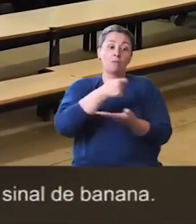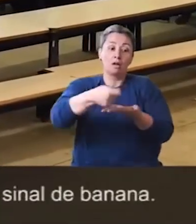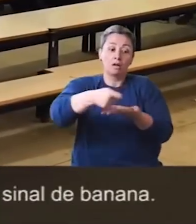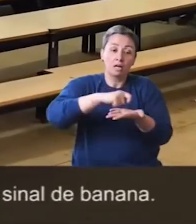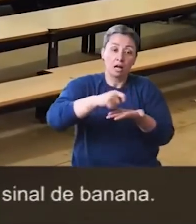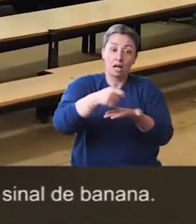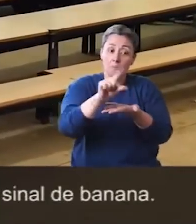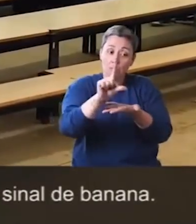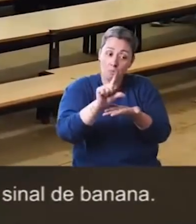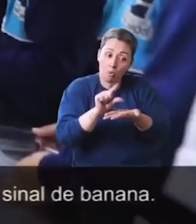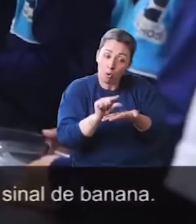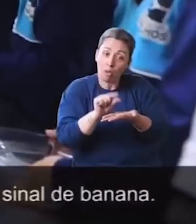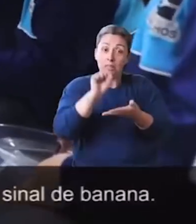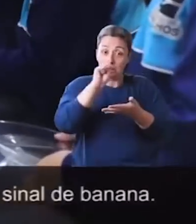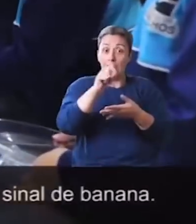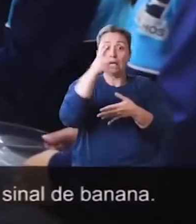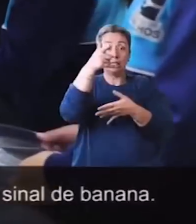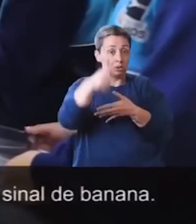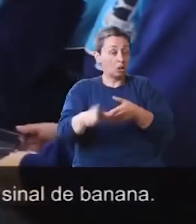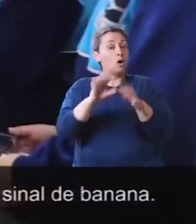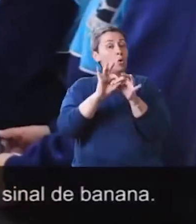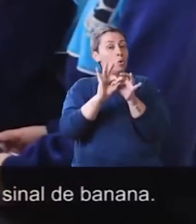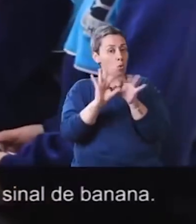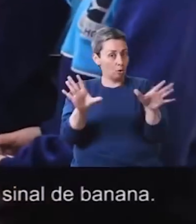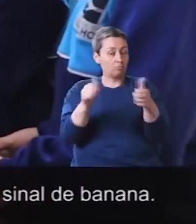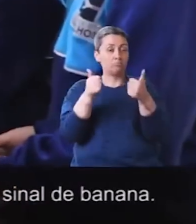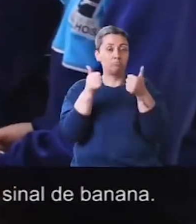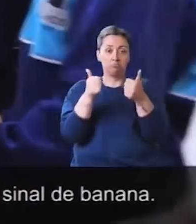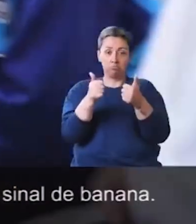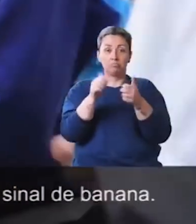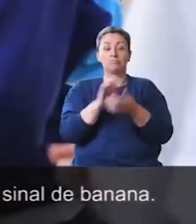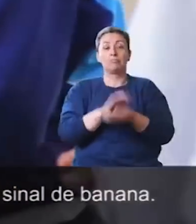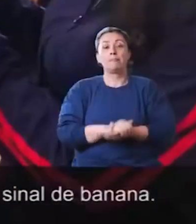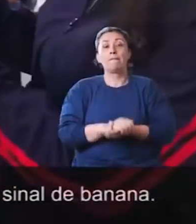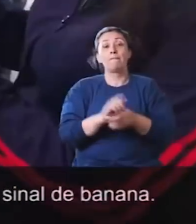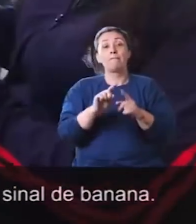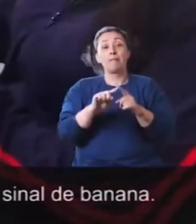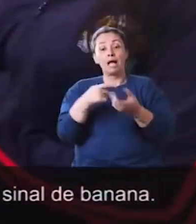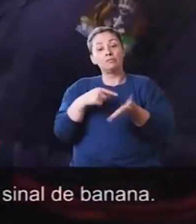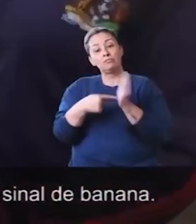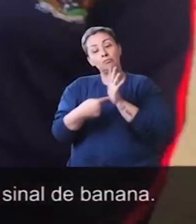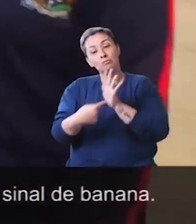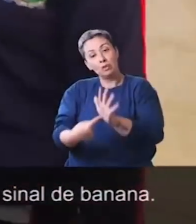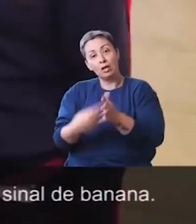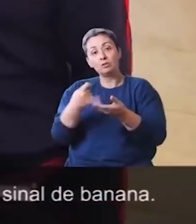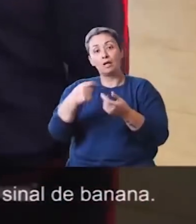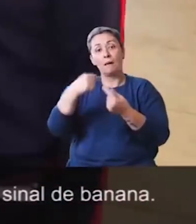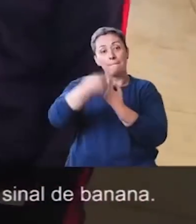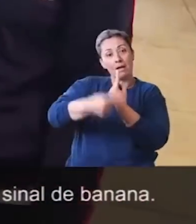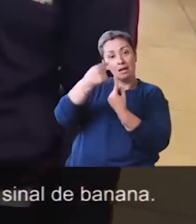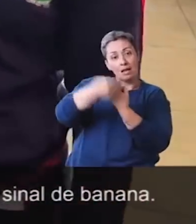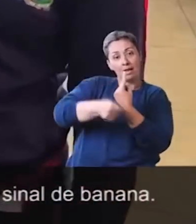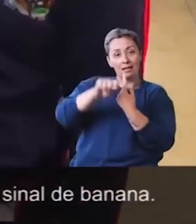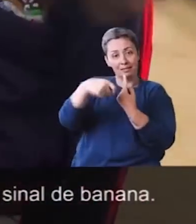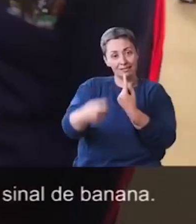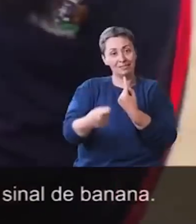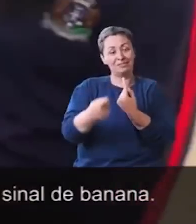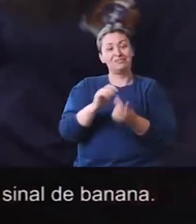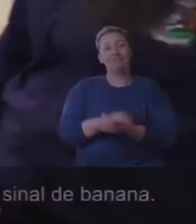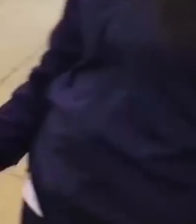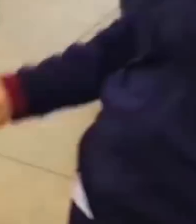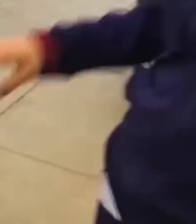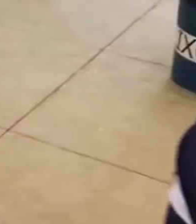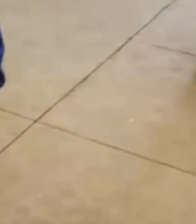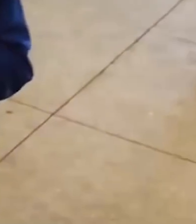alunos a pegar pouca comida. Se quiser repetir, pode repetir. Ah, ele tá mostrando o sinal de banana.